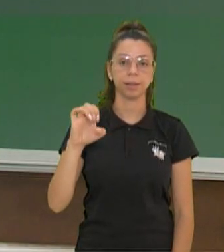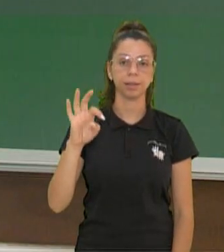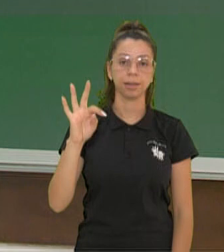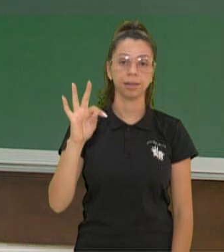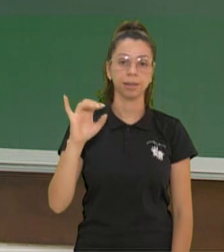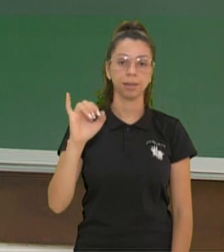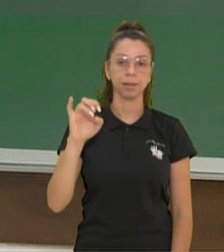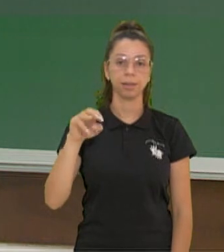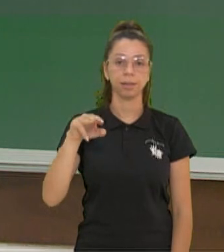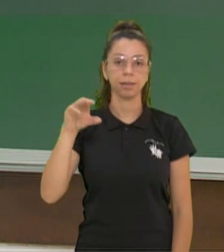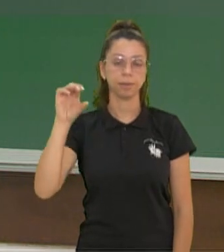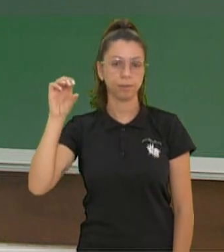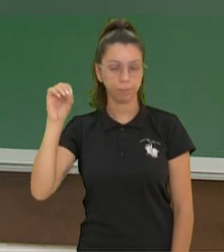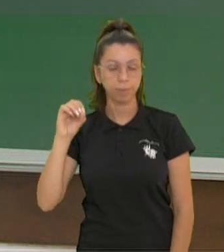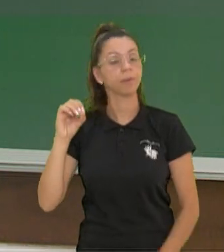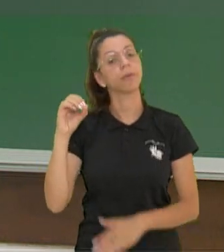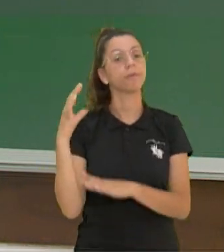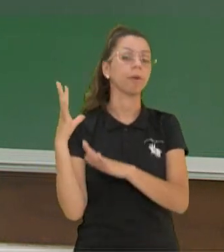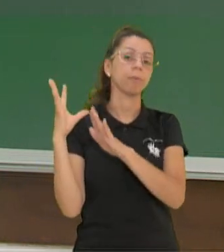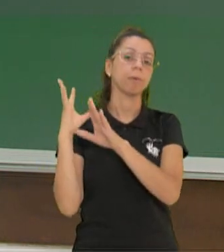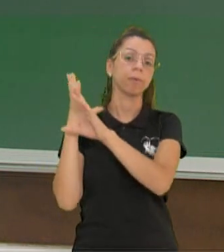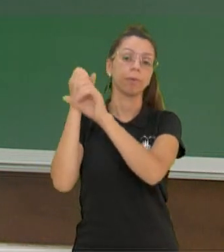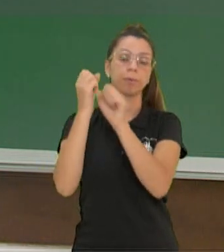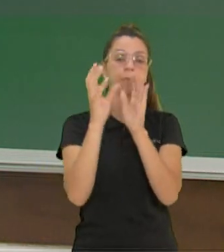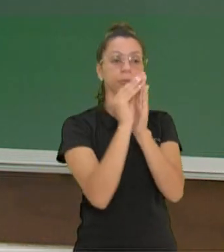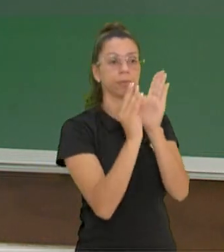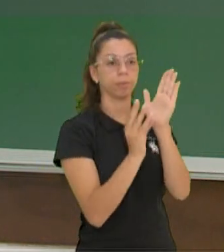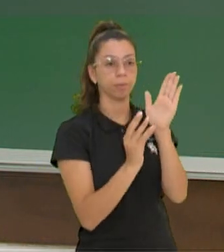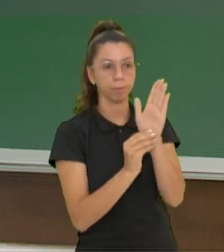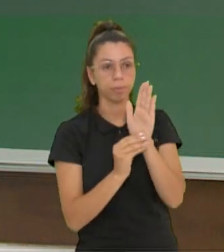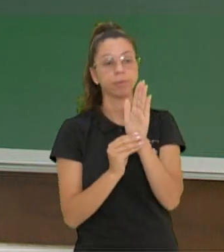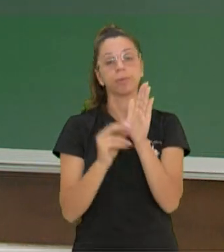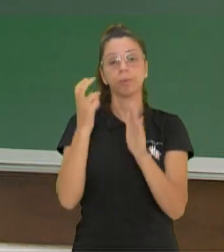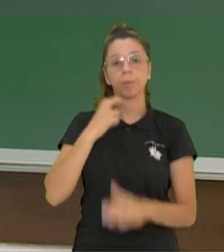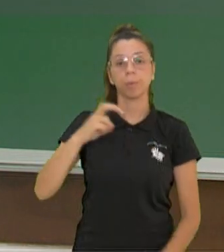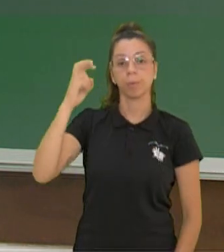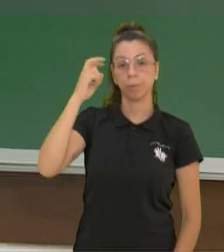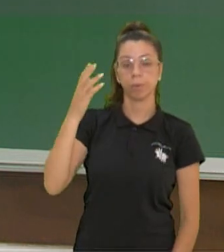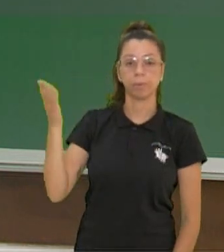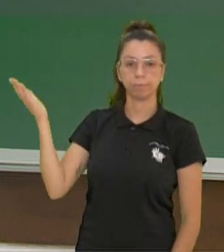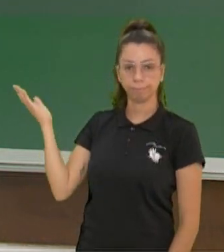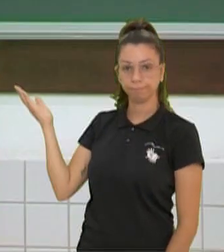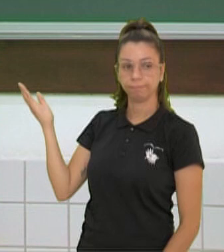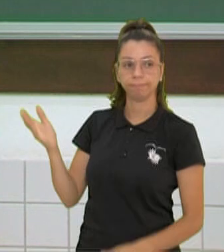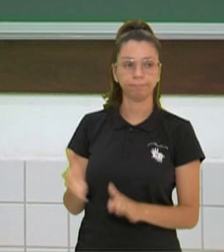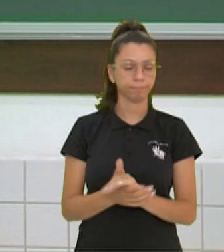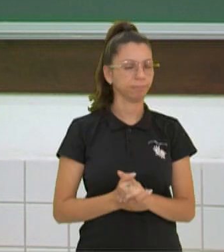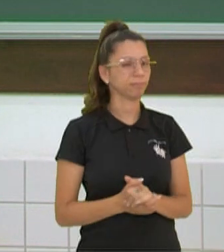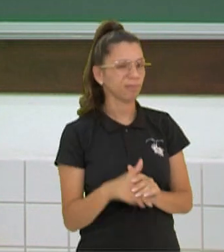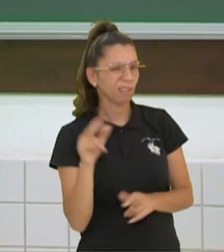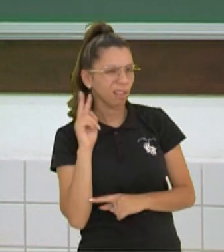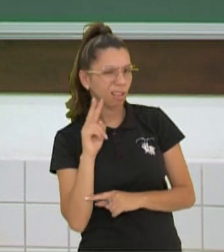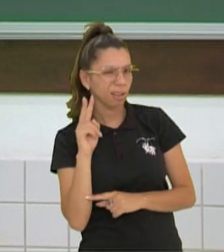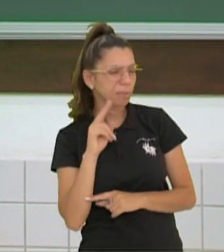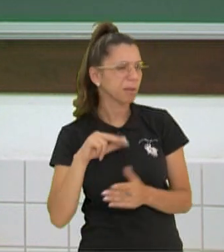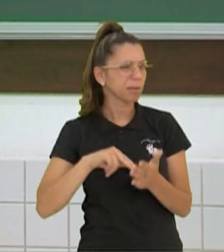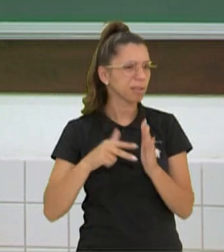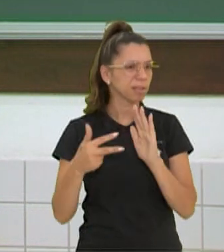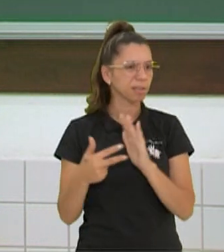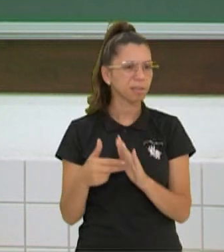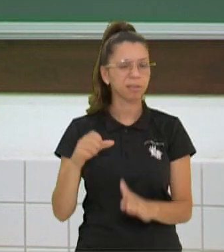conteúdos do terceiro trimestre, falando sobre sincretismo cultural. Você está lembrado o que é